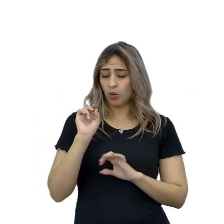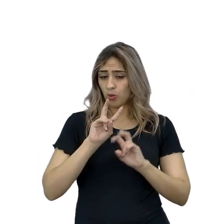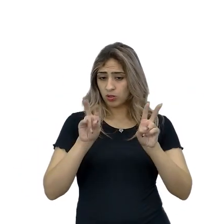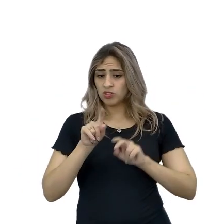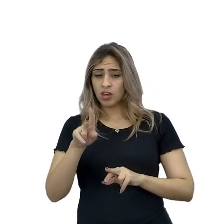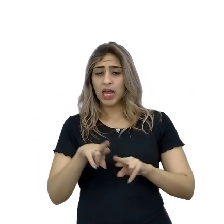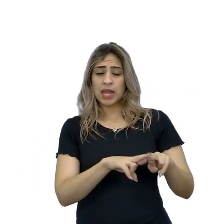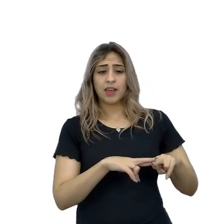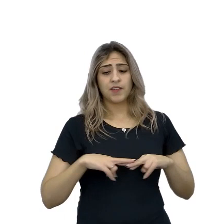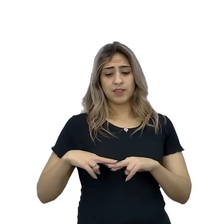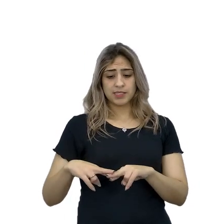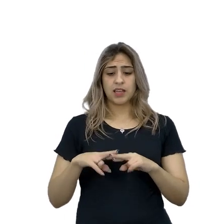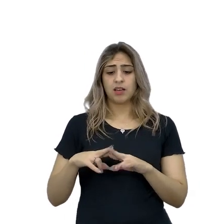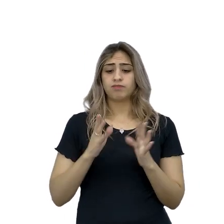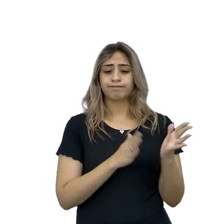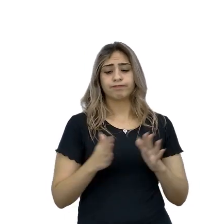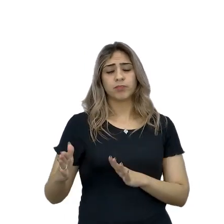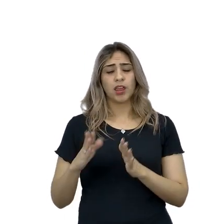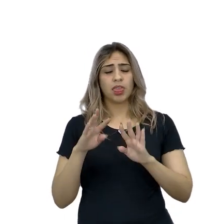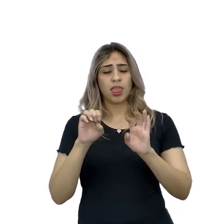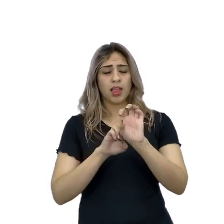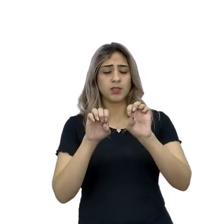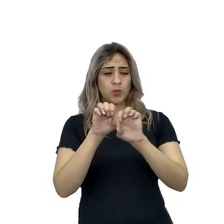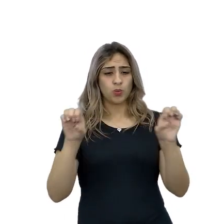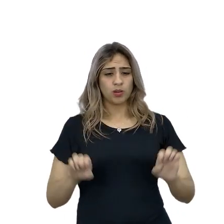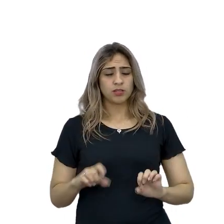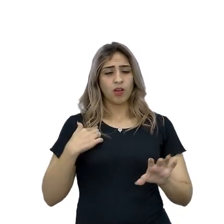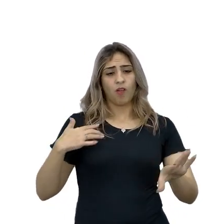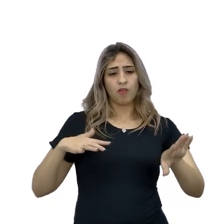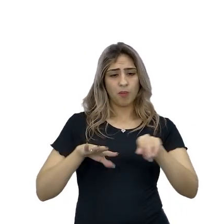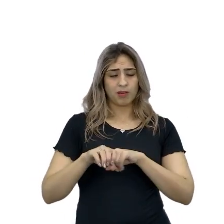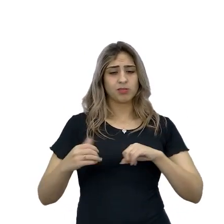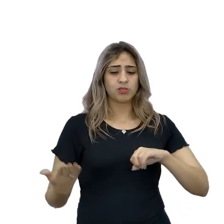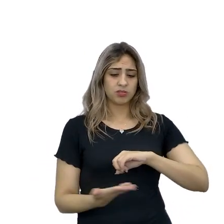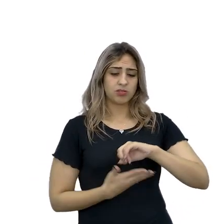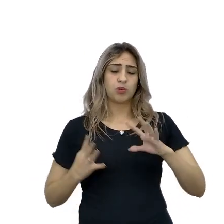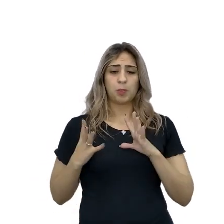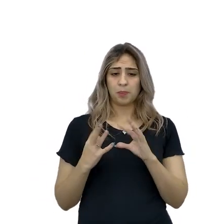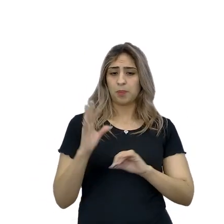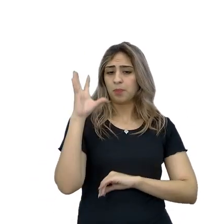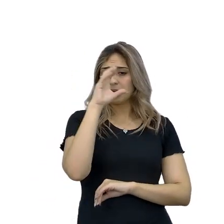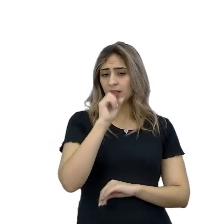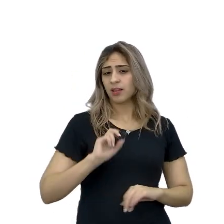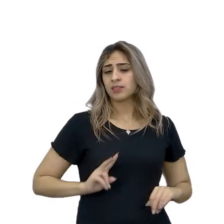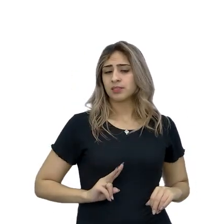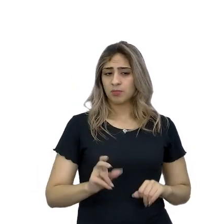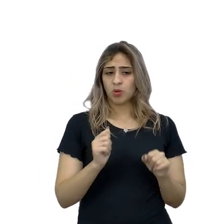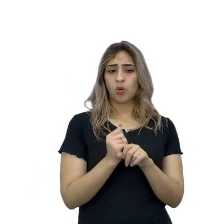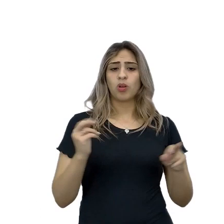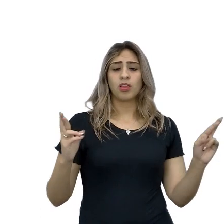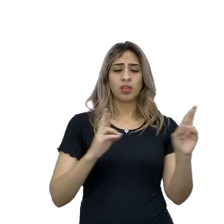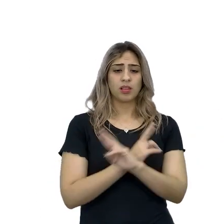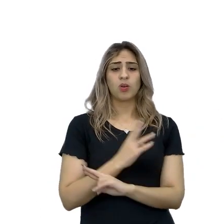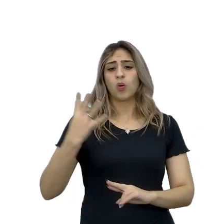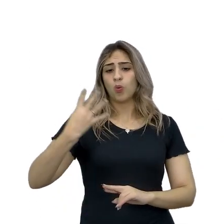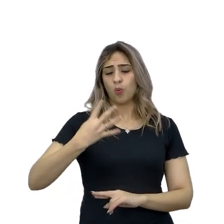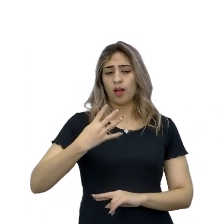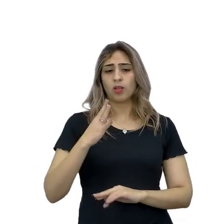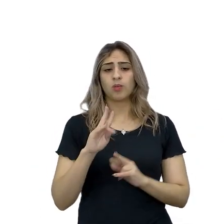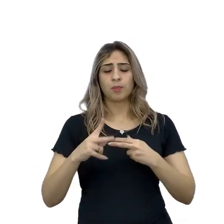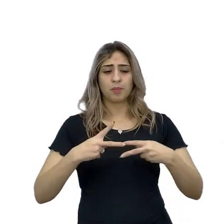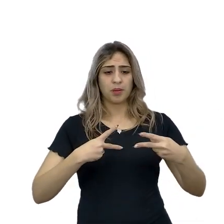de revisar o cronograma e a estruturação das formações do Aprender Sempre em relação ao quarto